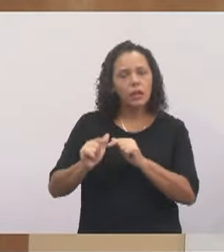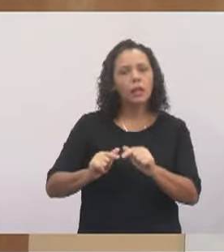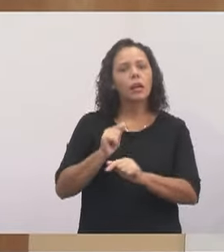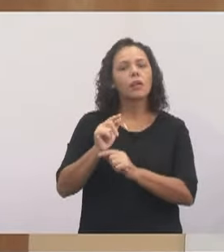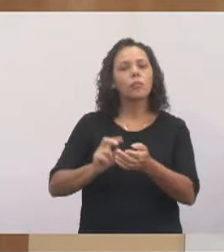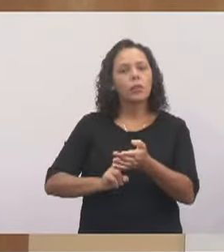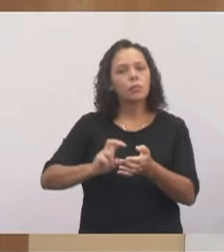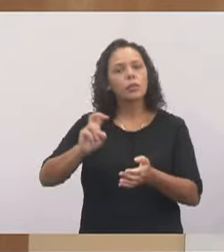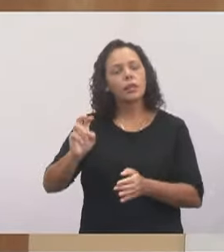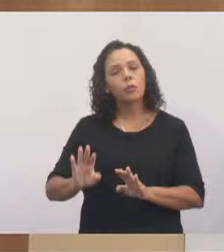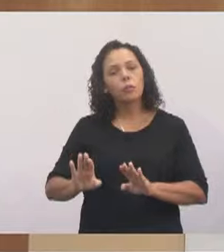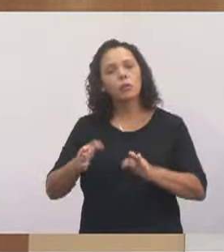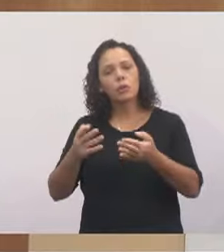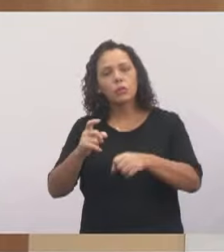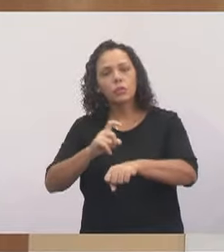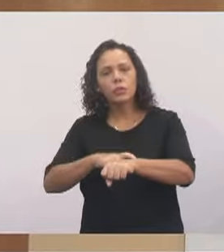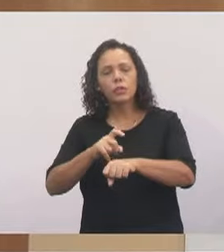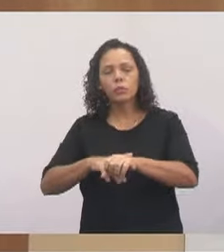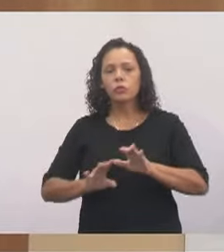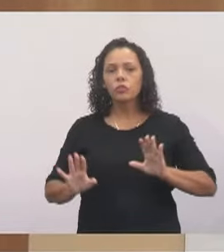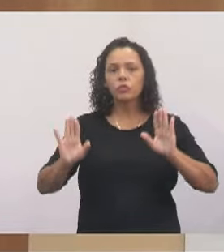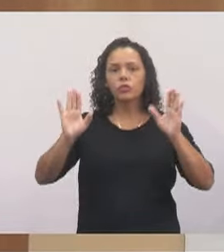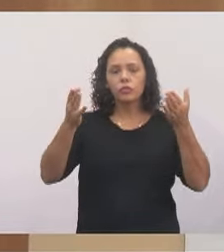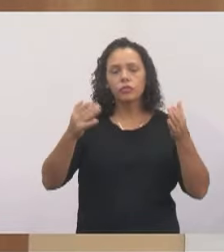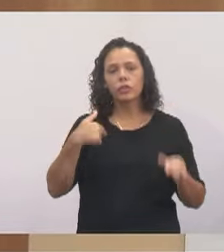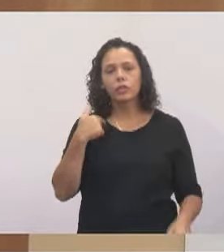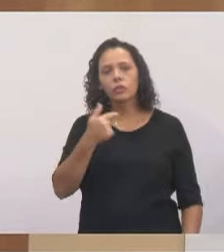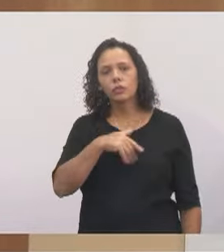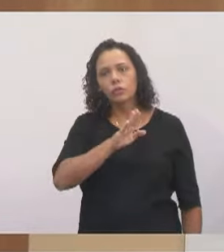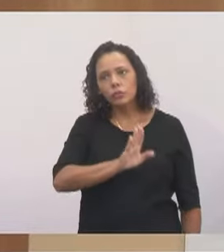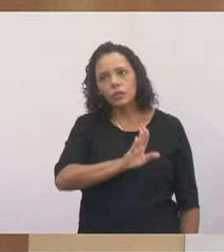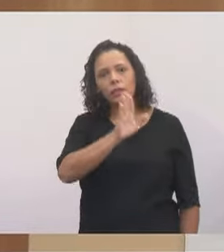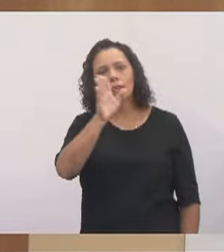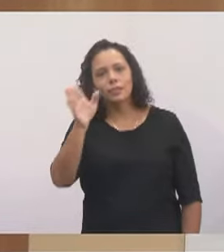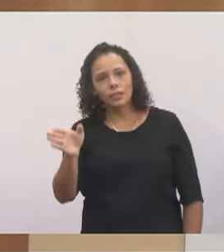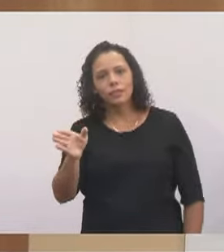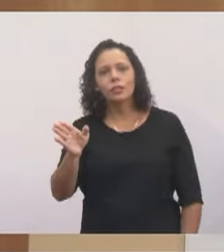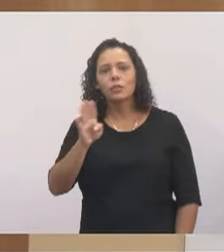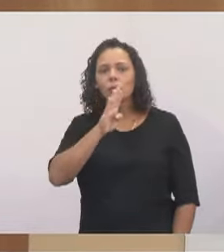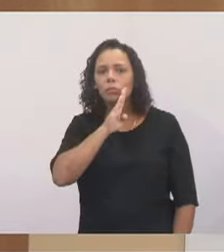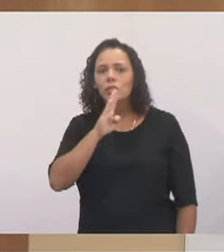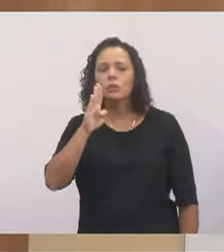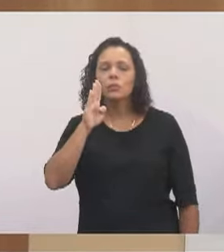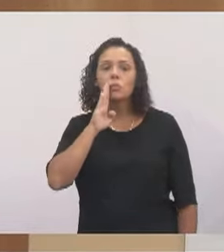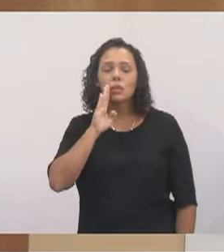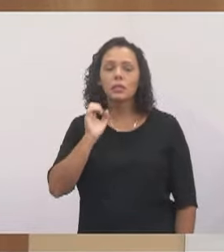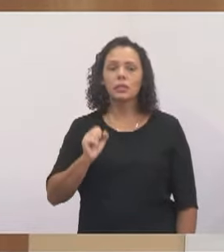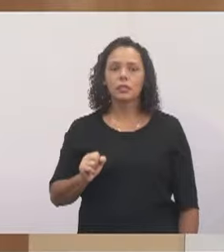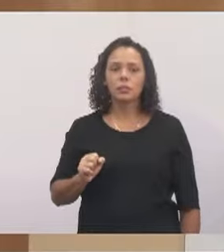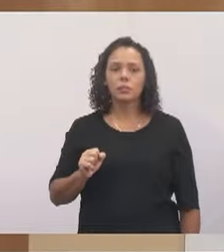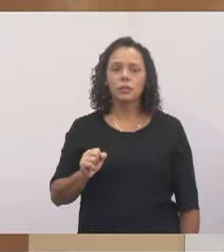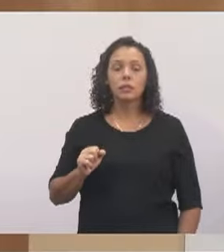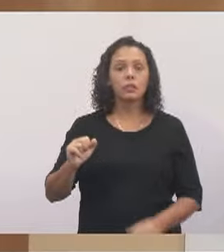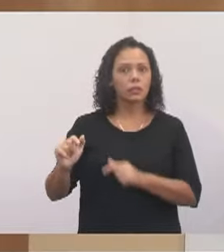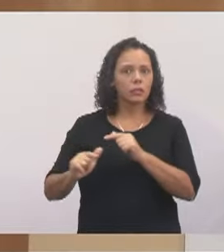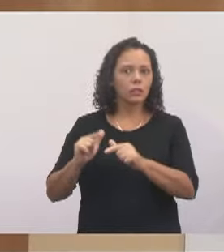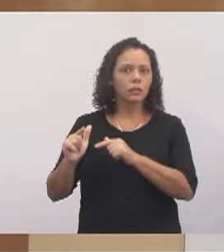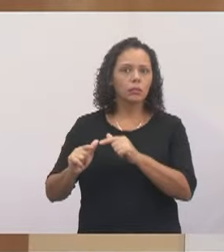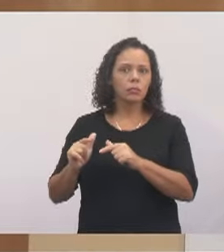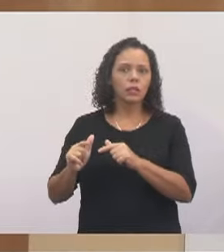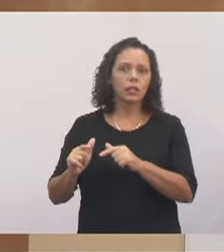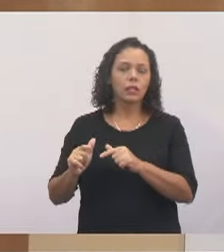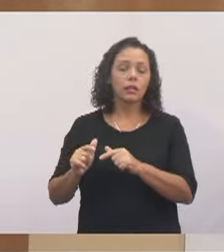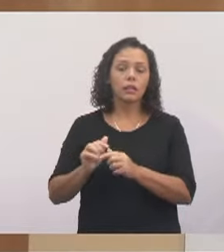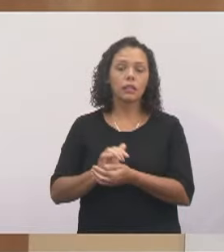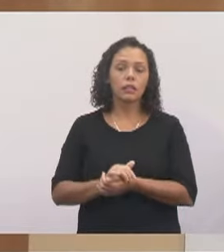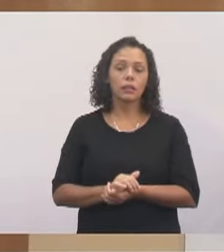formatura ou outro baile ou show, a gente já corria para o outro bar do outro lado, onde é o salão, e pude, Baiano